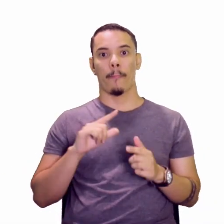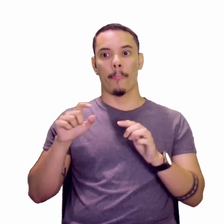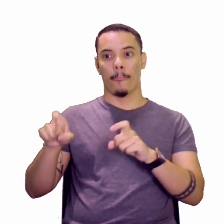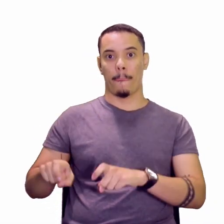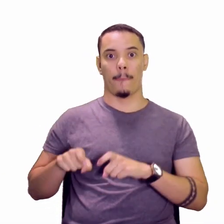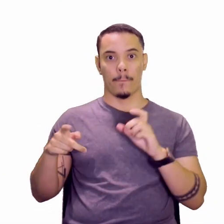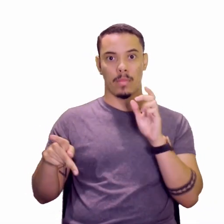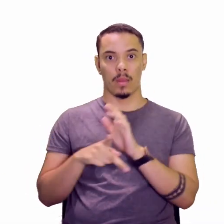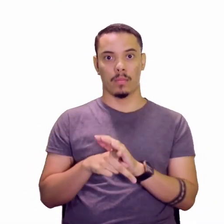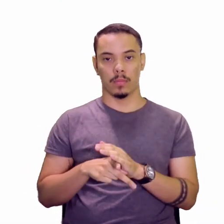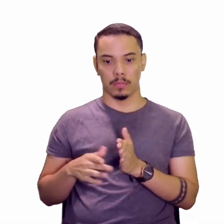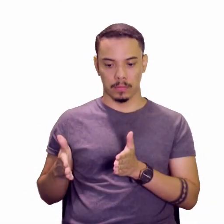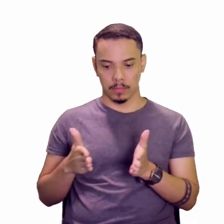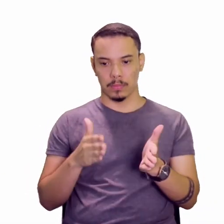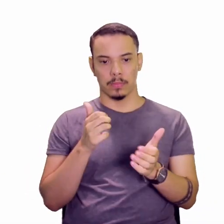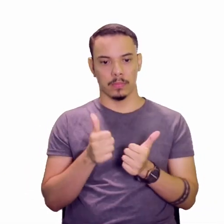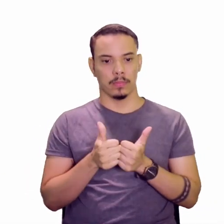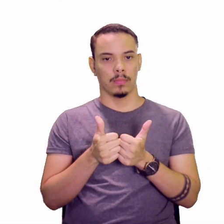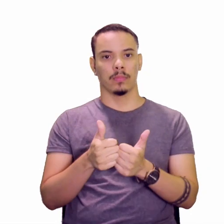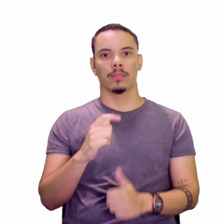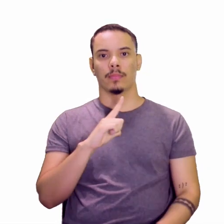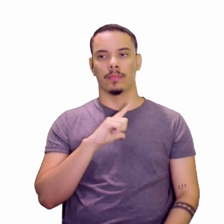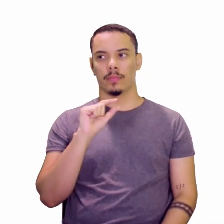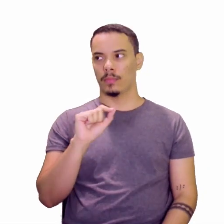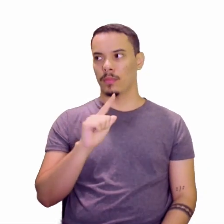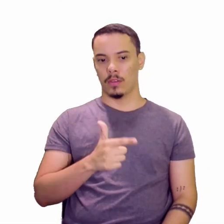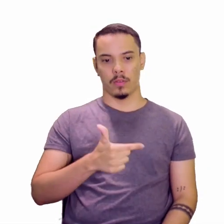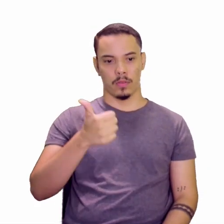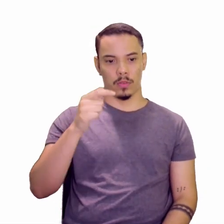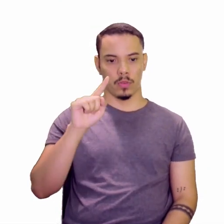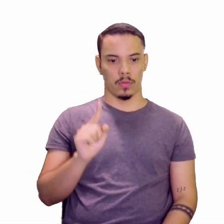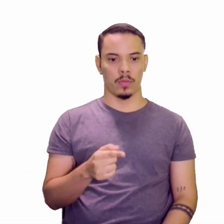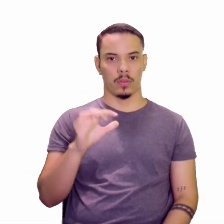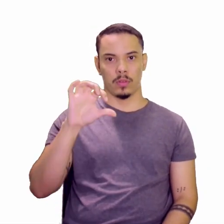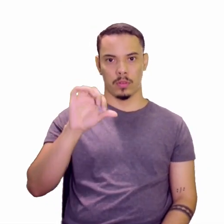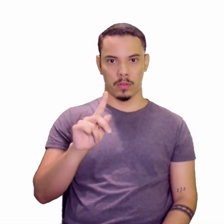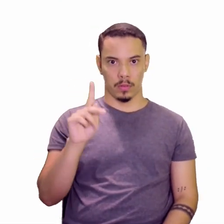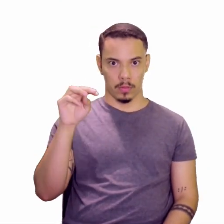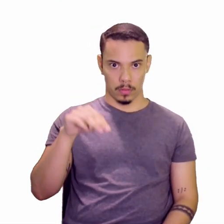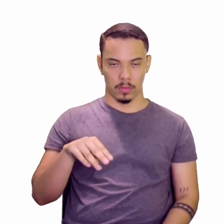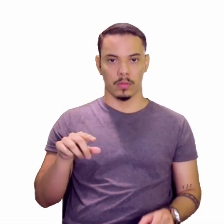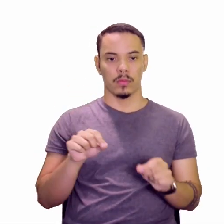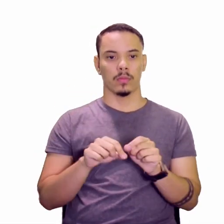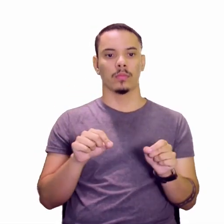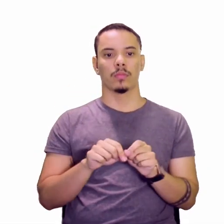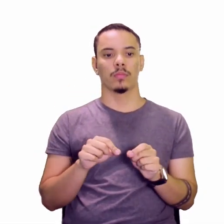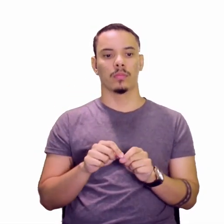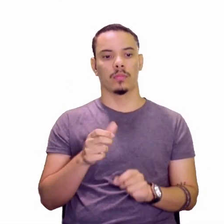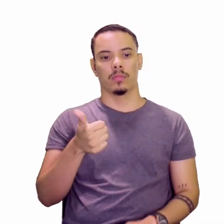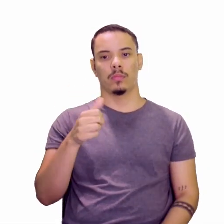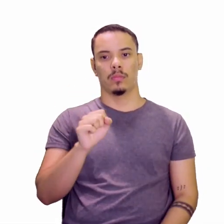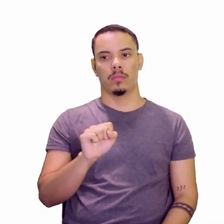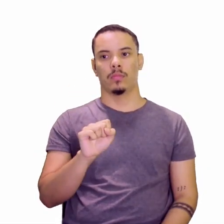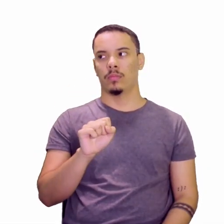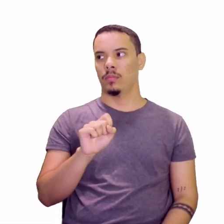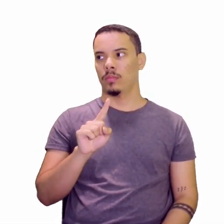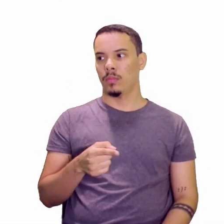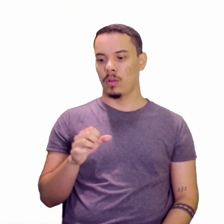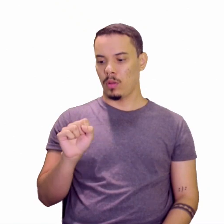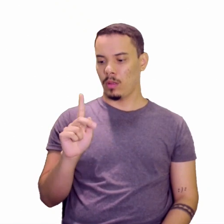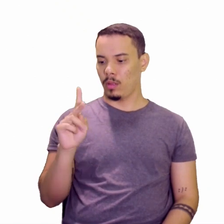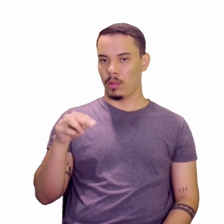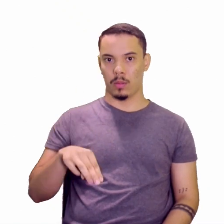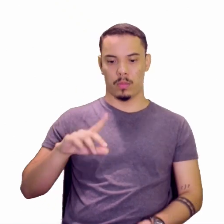Seringal, que é a parte de trilha, nós temos aqui, ó, 21,9 quilômetros, feito aqui a 18,8 km por